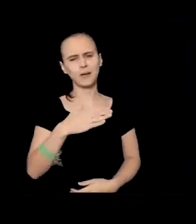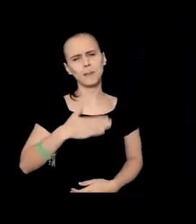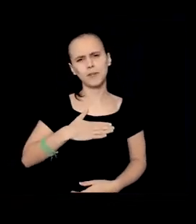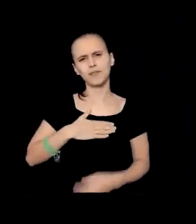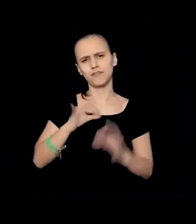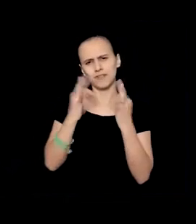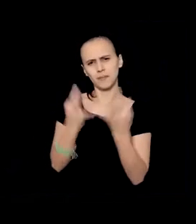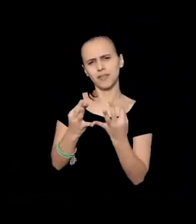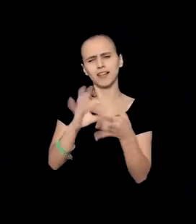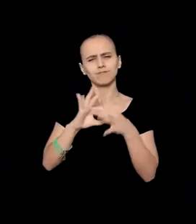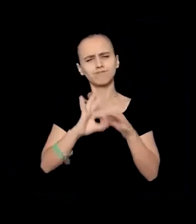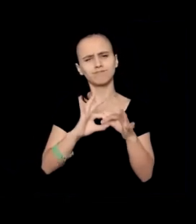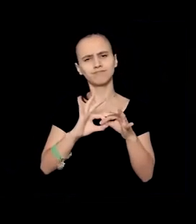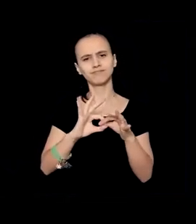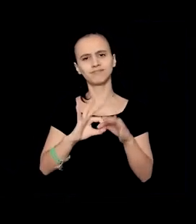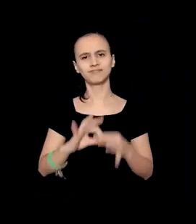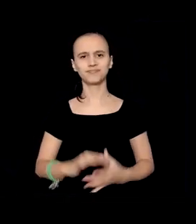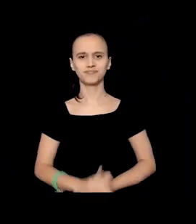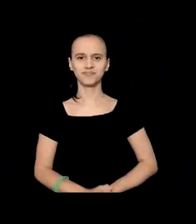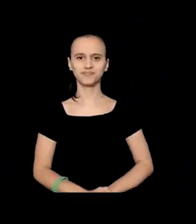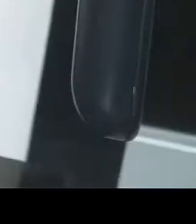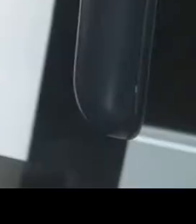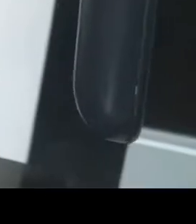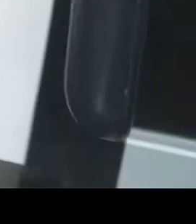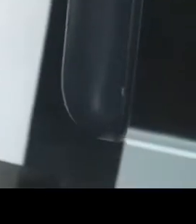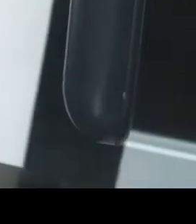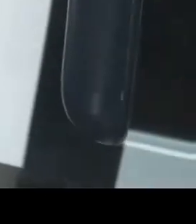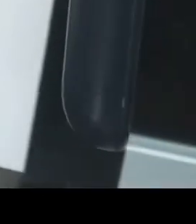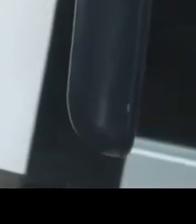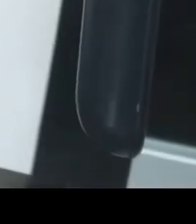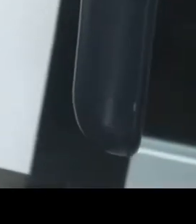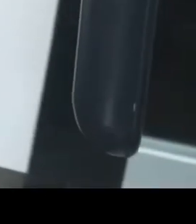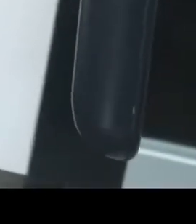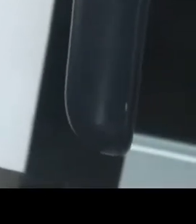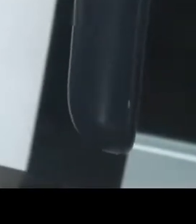meu pai. Meu núcleo familiar é bastante unido.